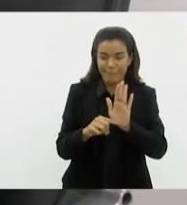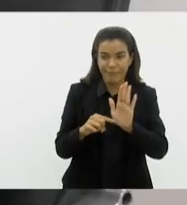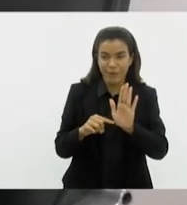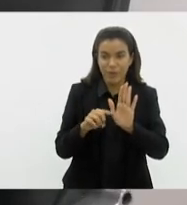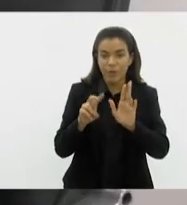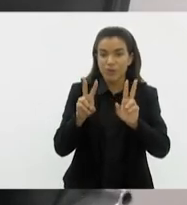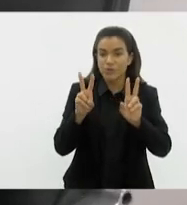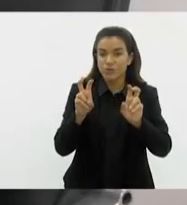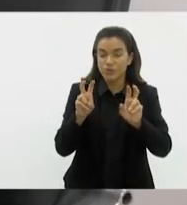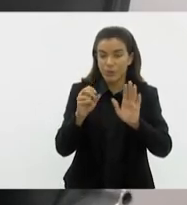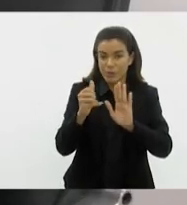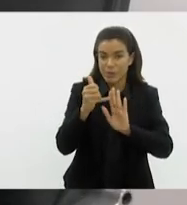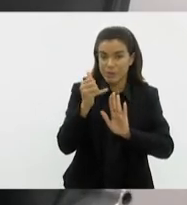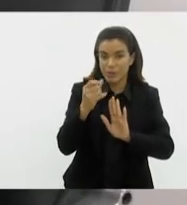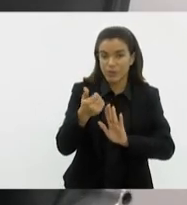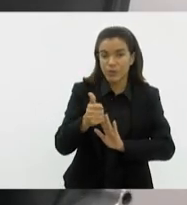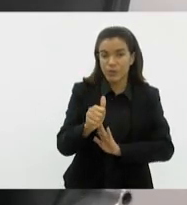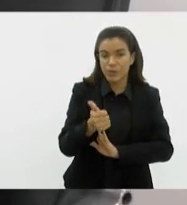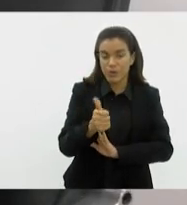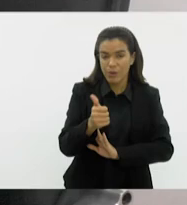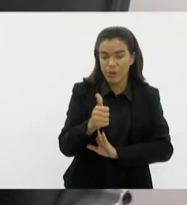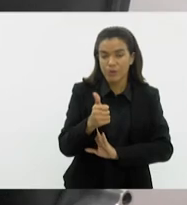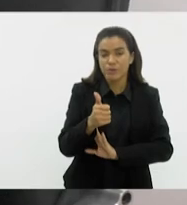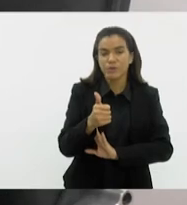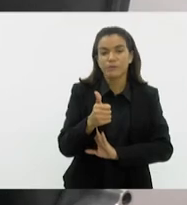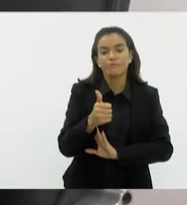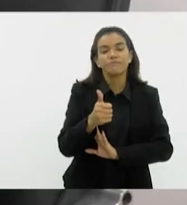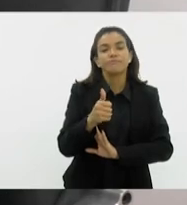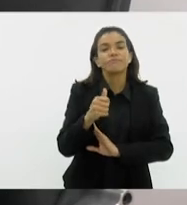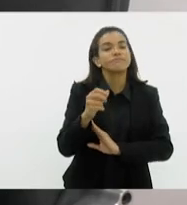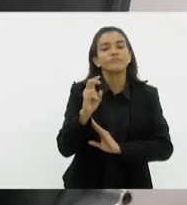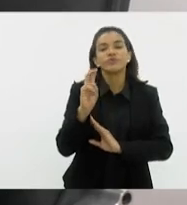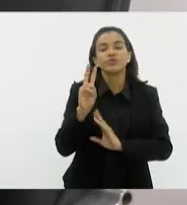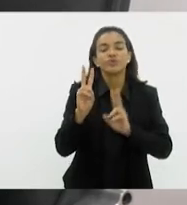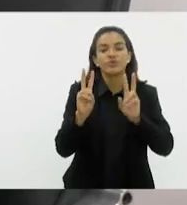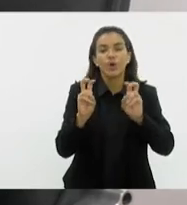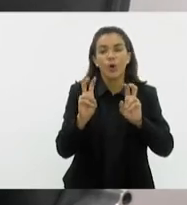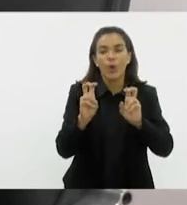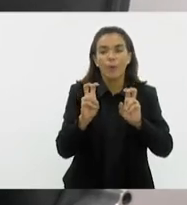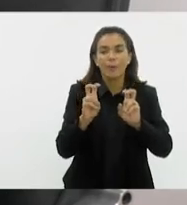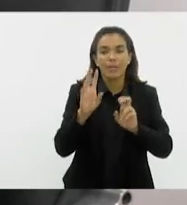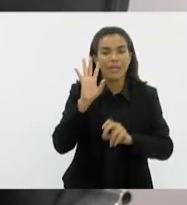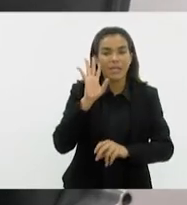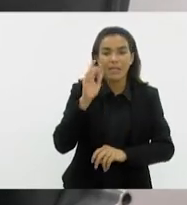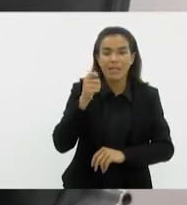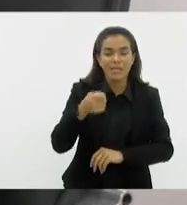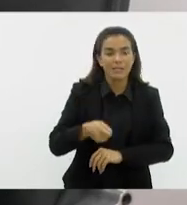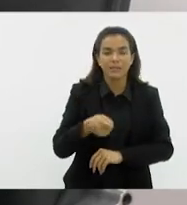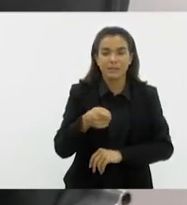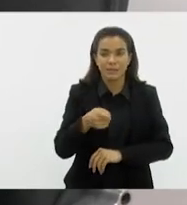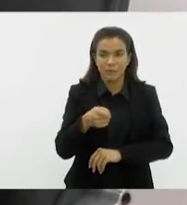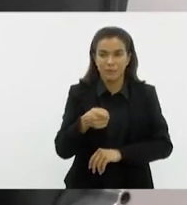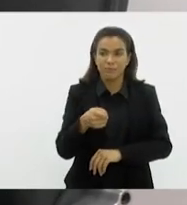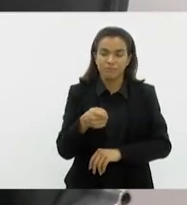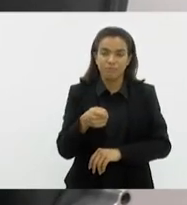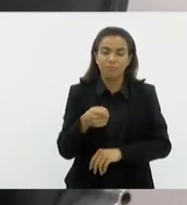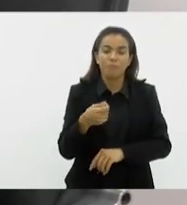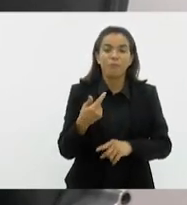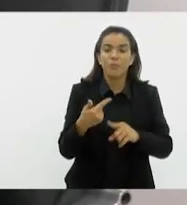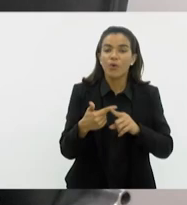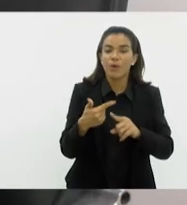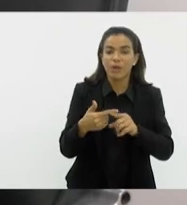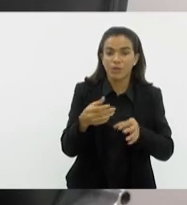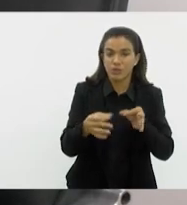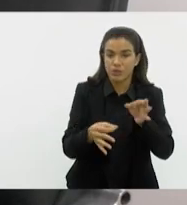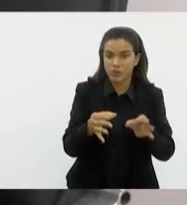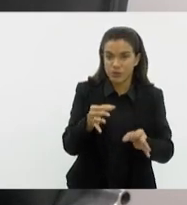no inciso 11, coloca procedimentos em matéria processual. Na realidade, isso é um procedimento em matéria